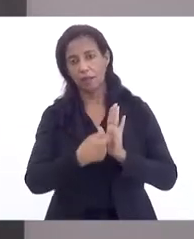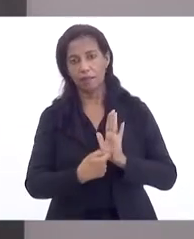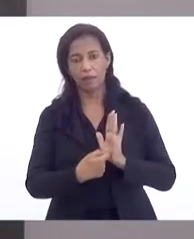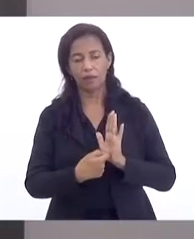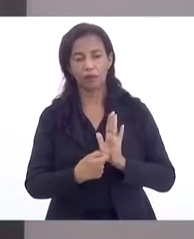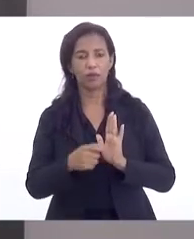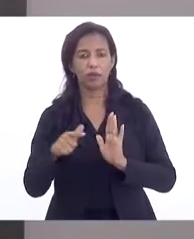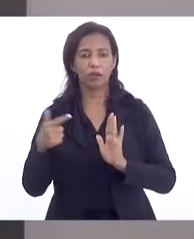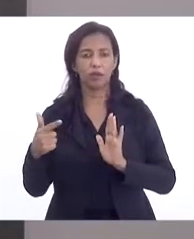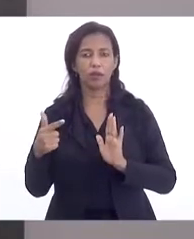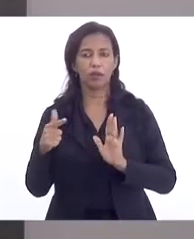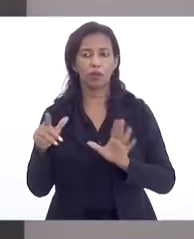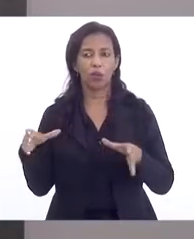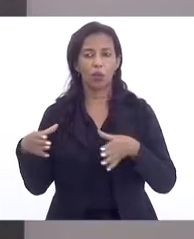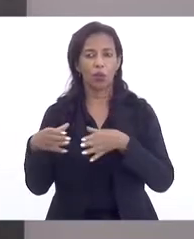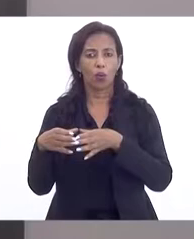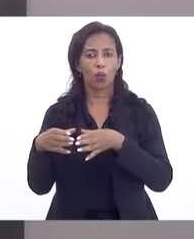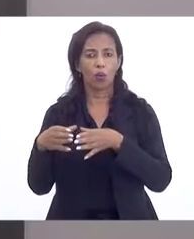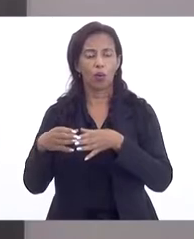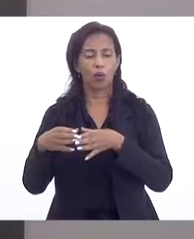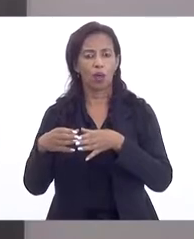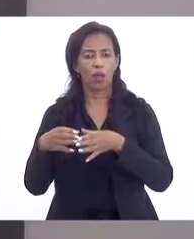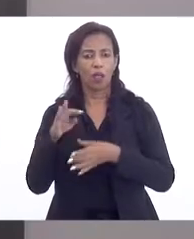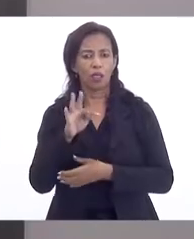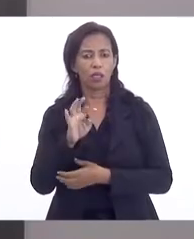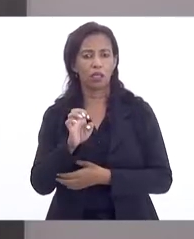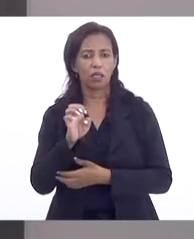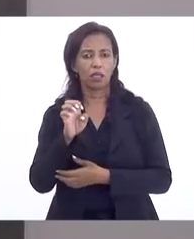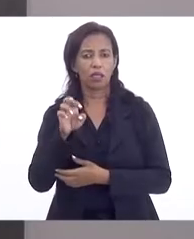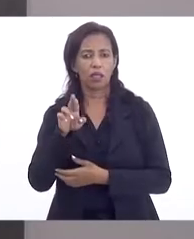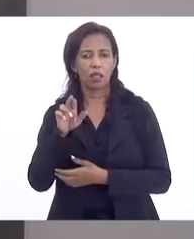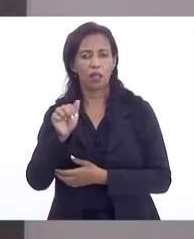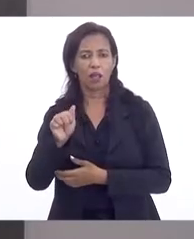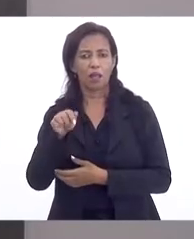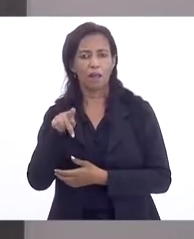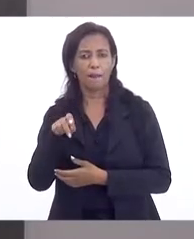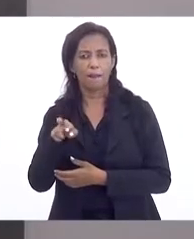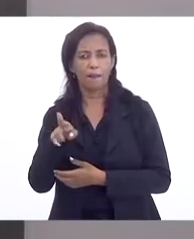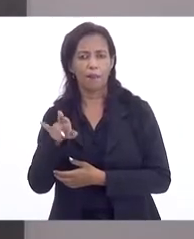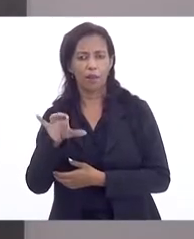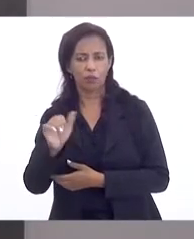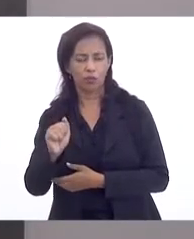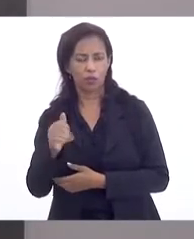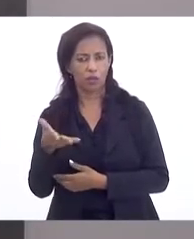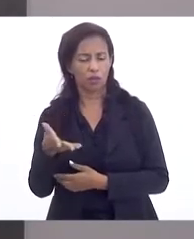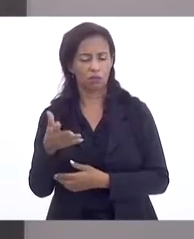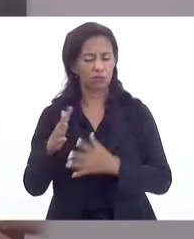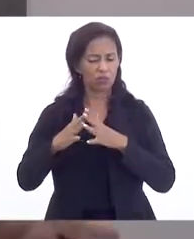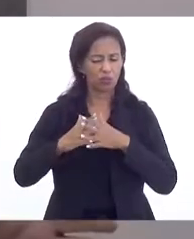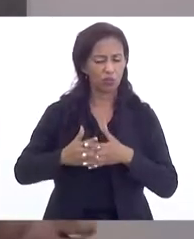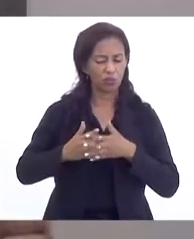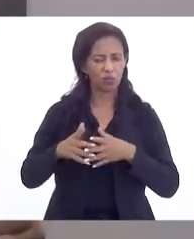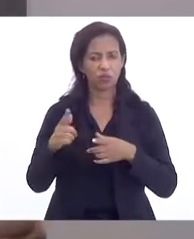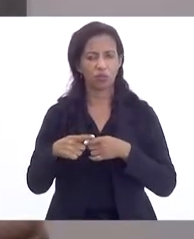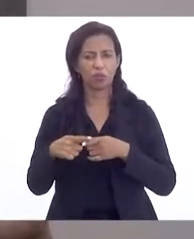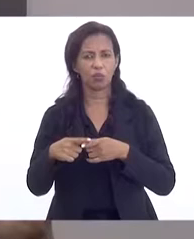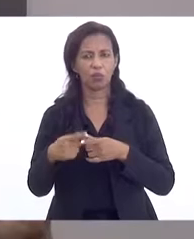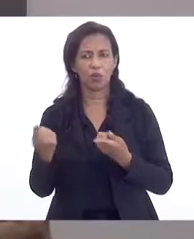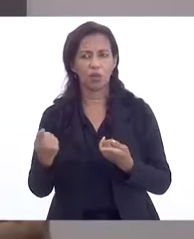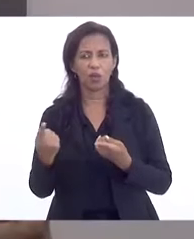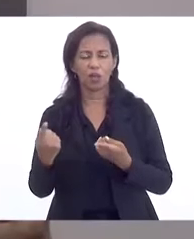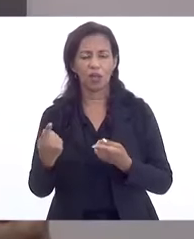com a questão da comunidade terapêutica. É verdade. Se confunde, eu não digo que... Se confunde porque a questão da